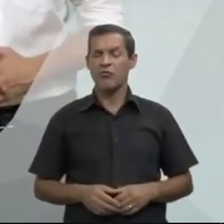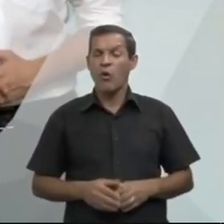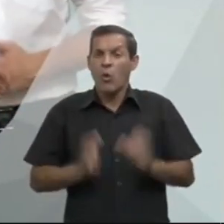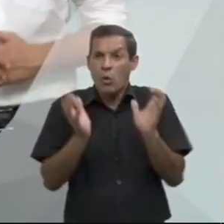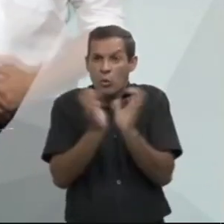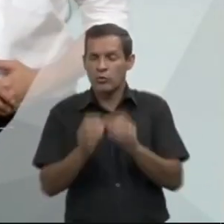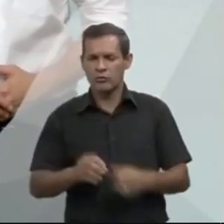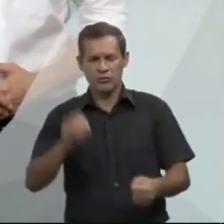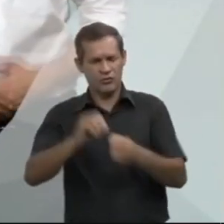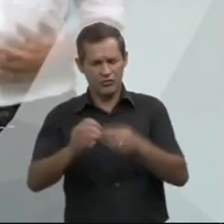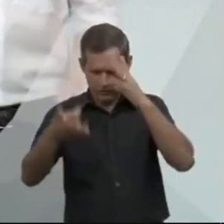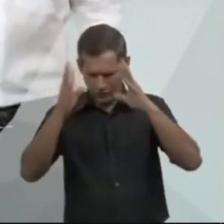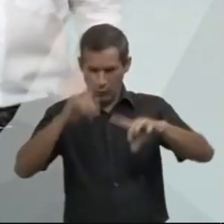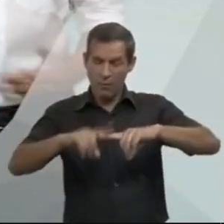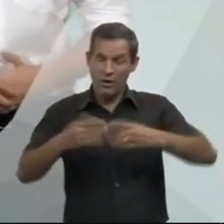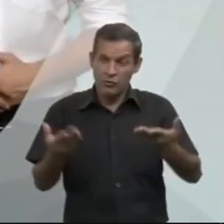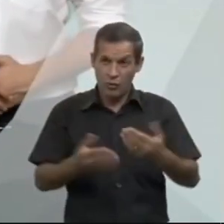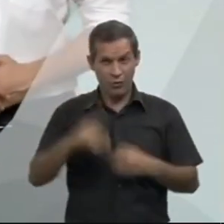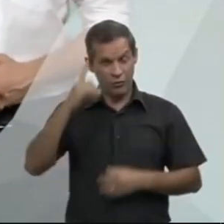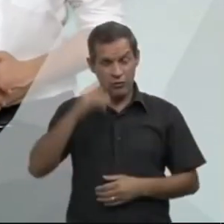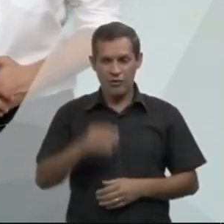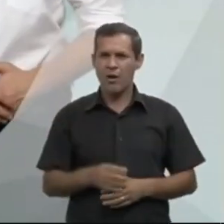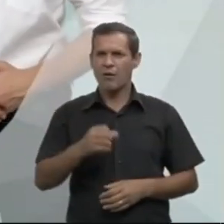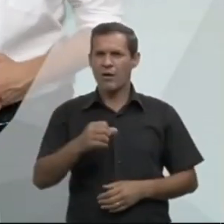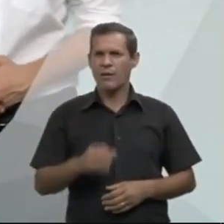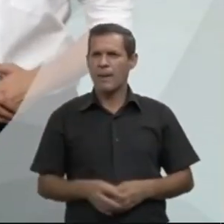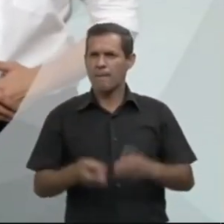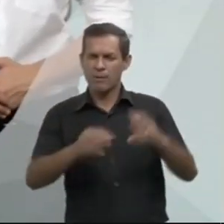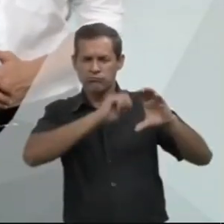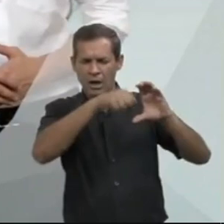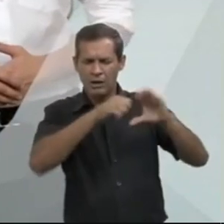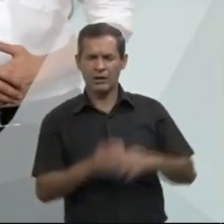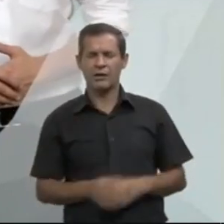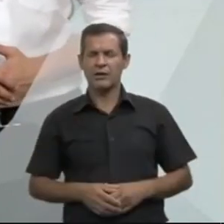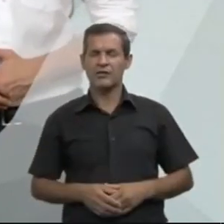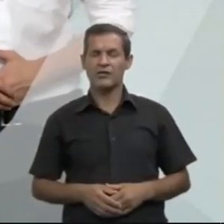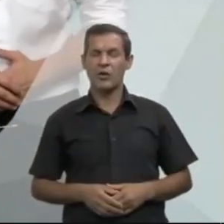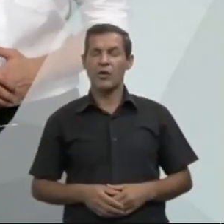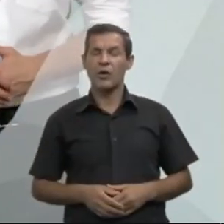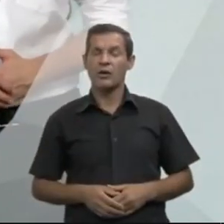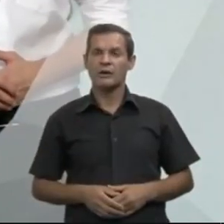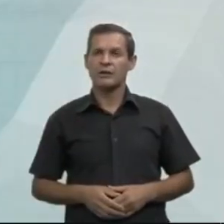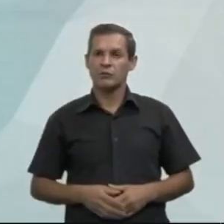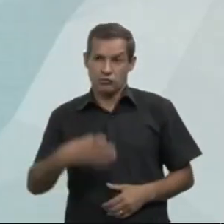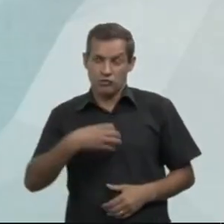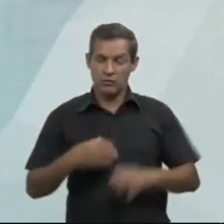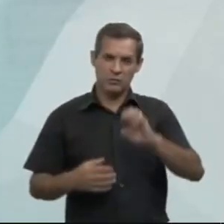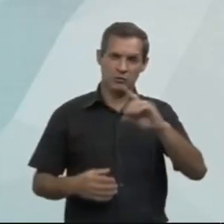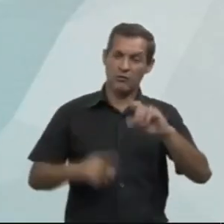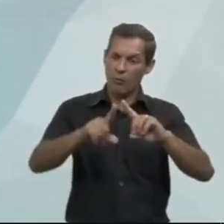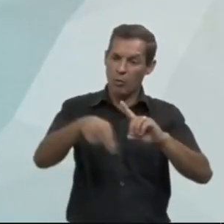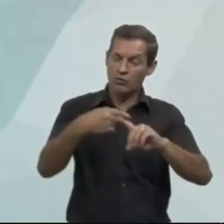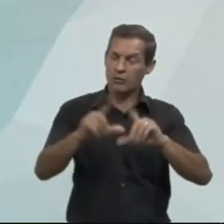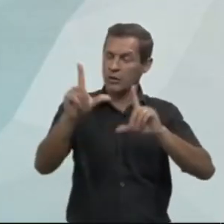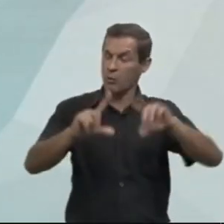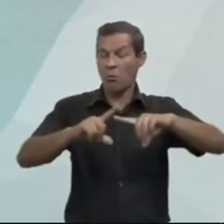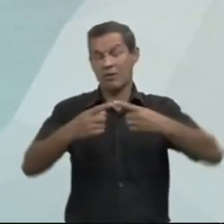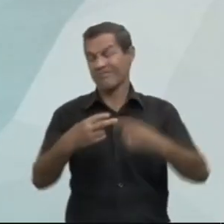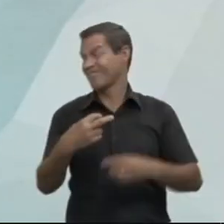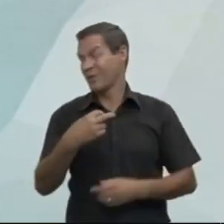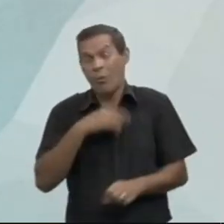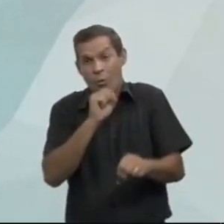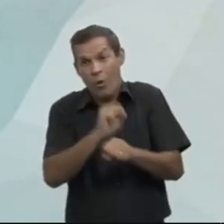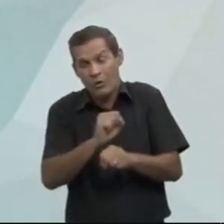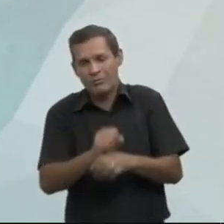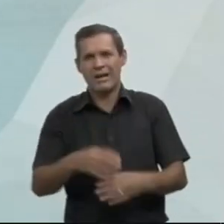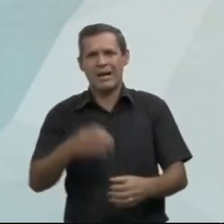do Construindo Sonhos. Hoje é o dia de gravar a reação da Dona Edna, que a gente vai mostrar no próximo programa. E outra coisa que não pode